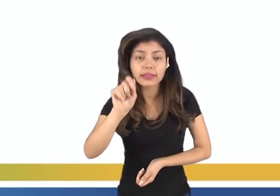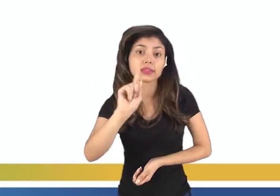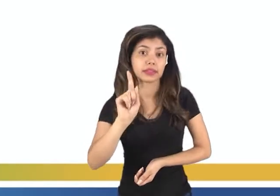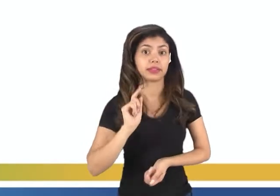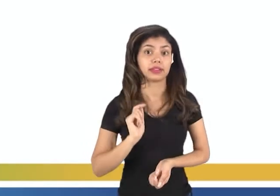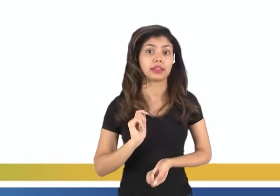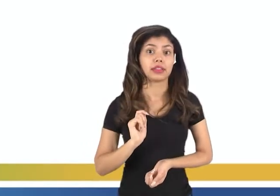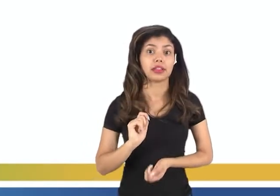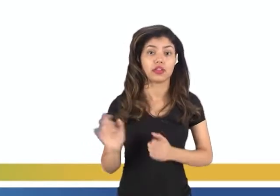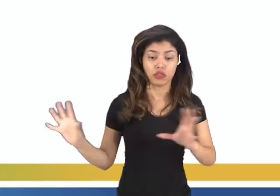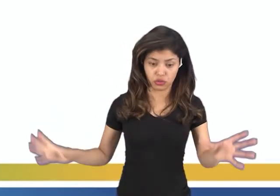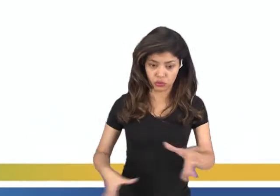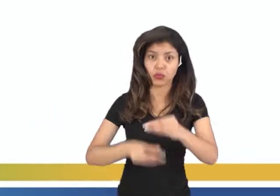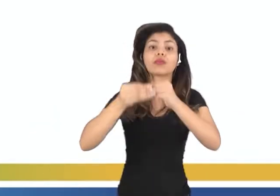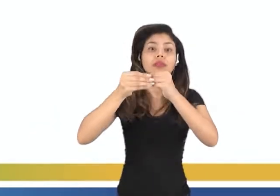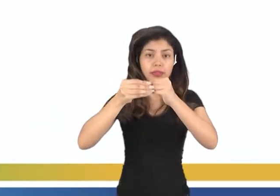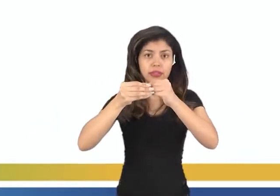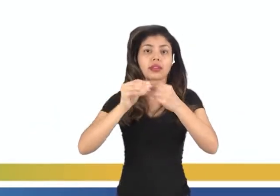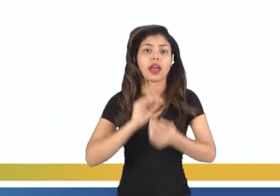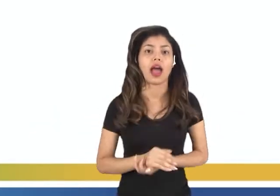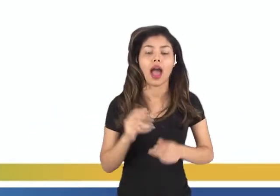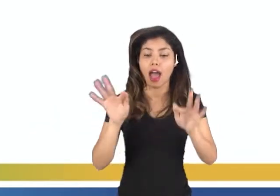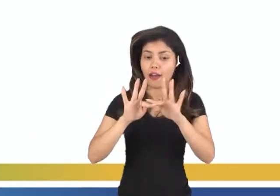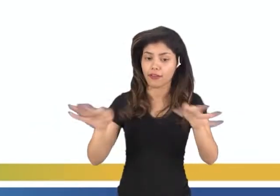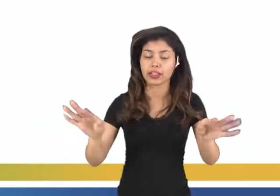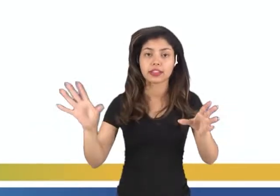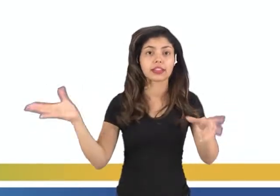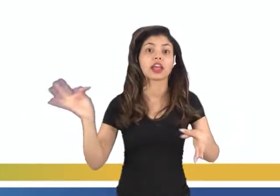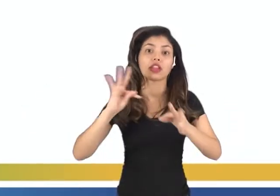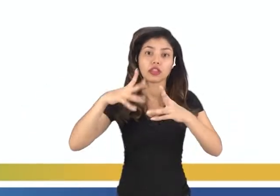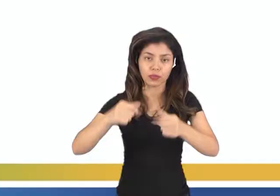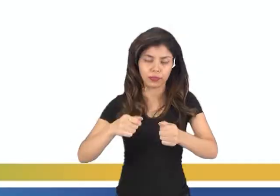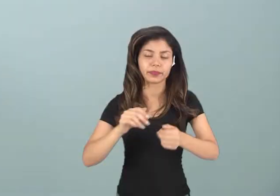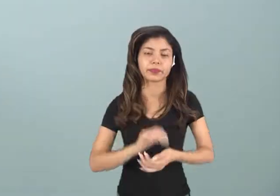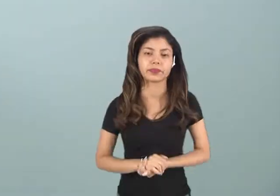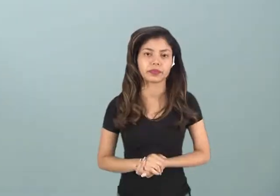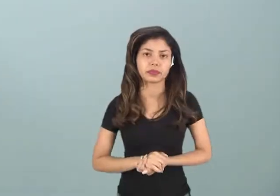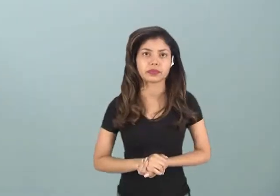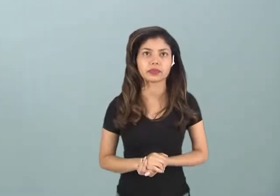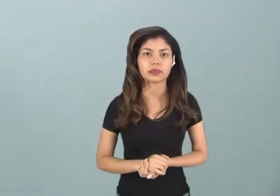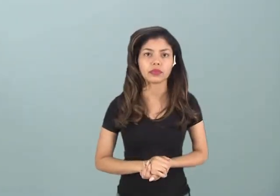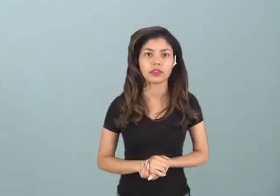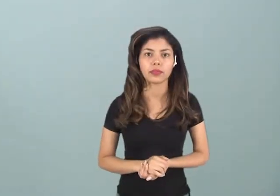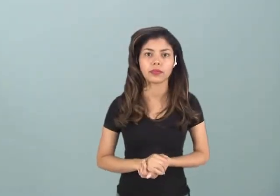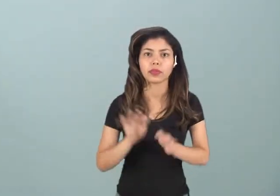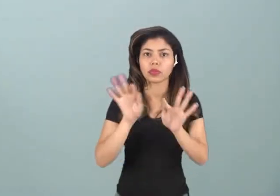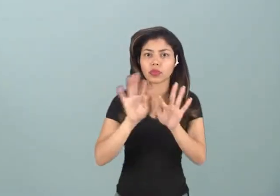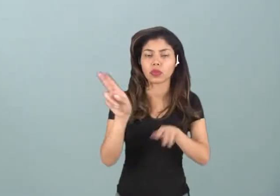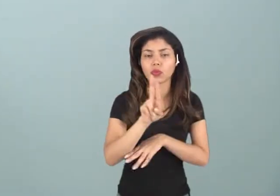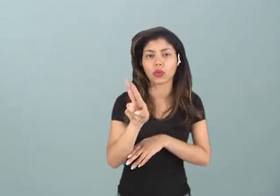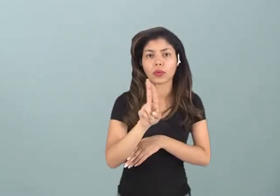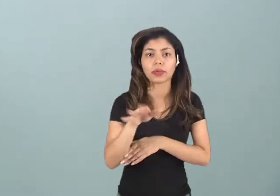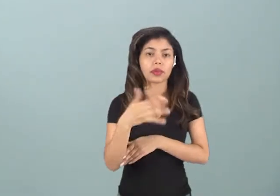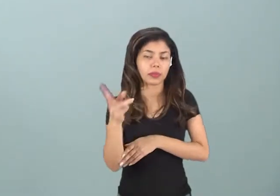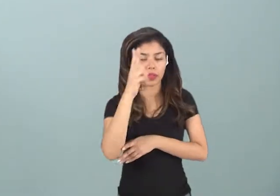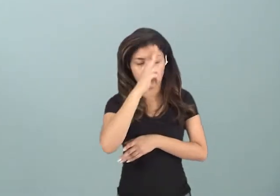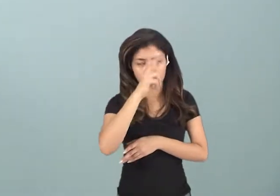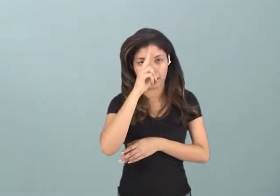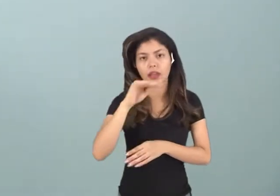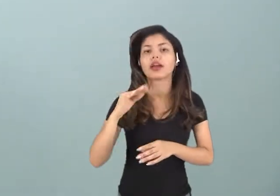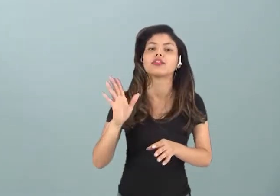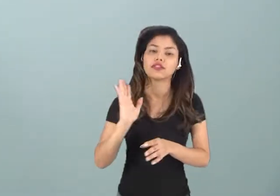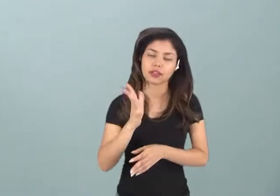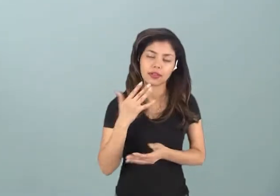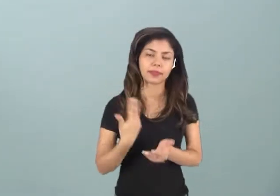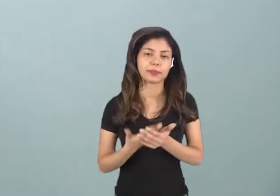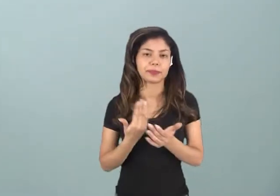de um complemento. Quer dizer que a frase está completa, né? Então, ela é o que nós chamamos, no caso ali, até para relembrar a aula que nós já